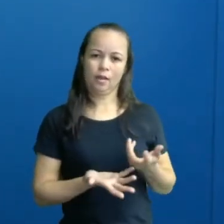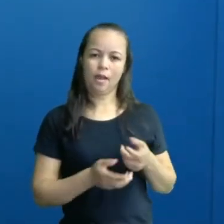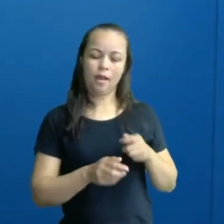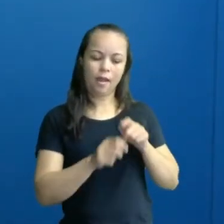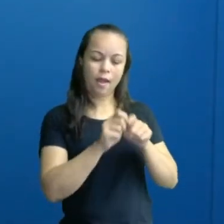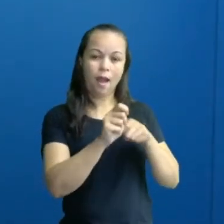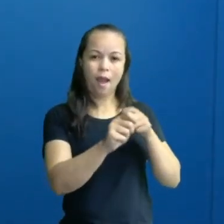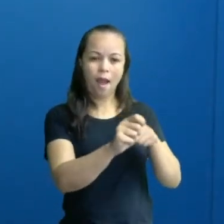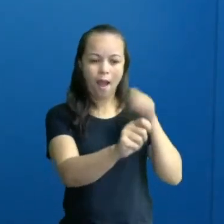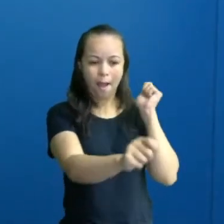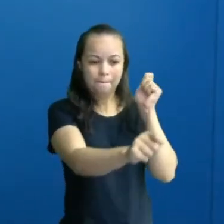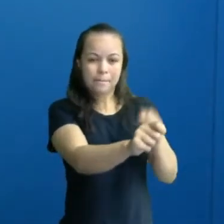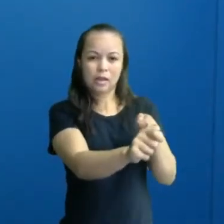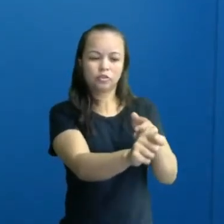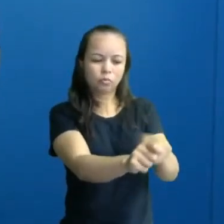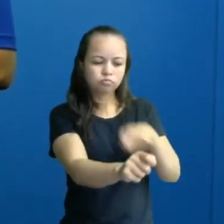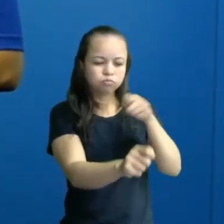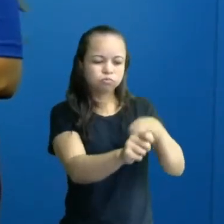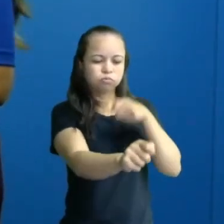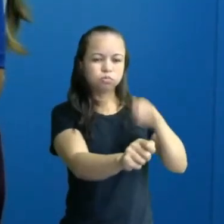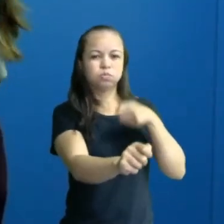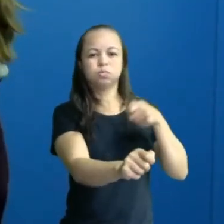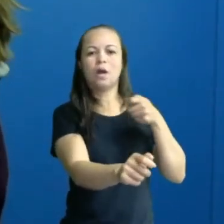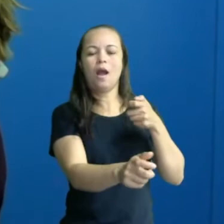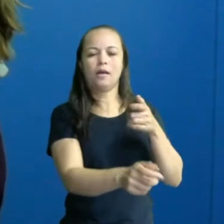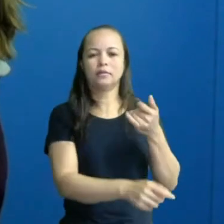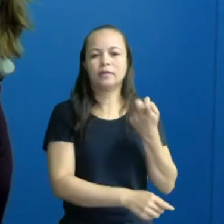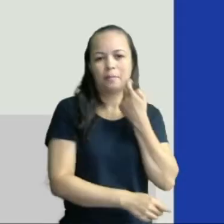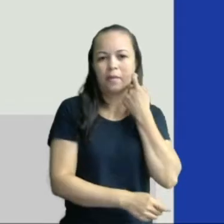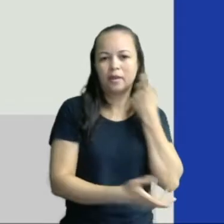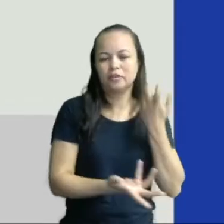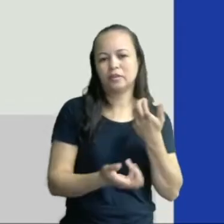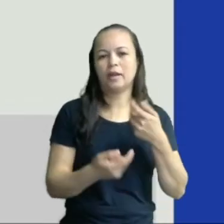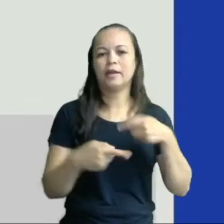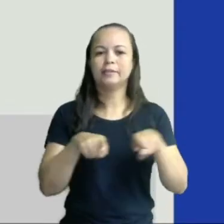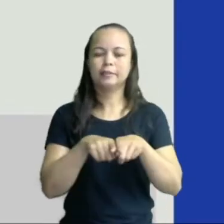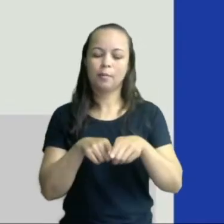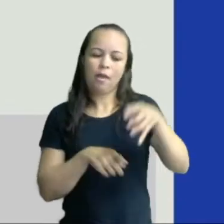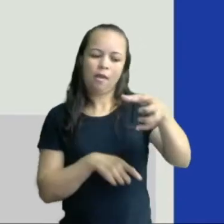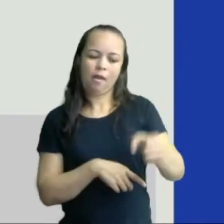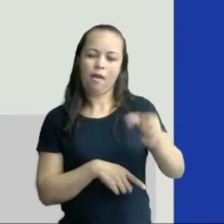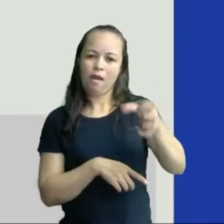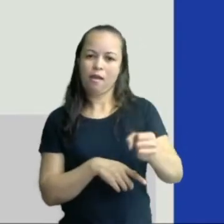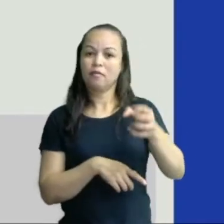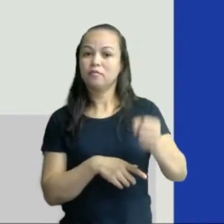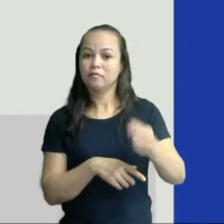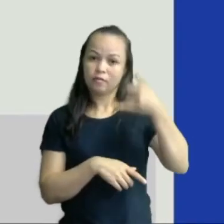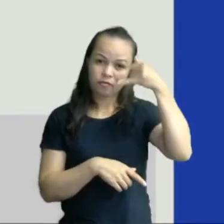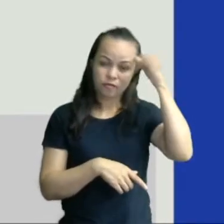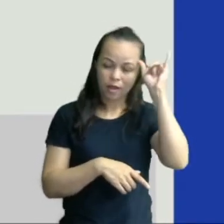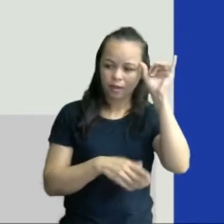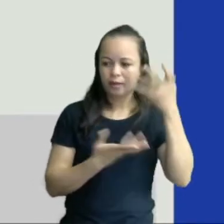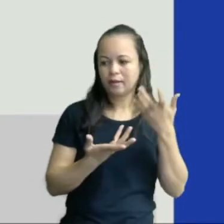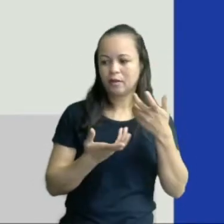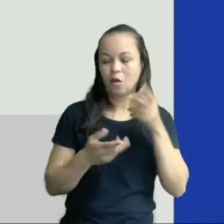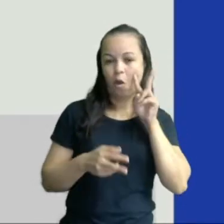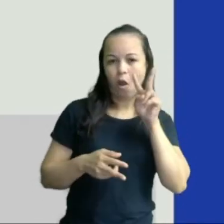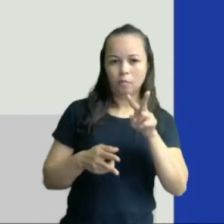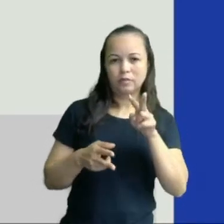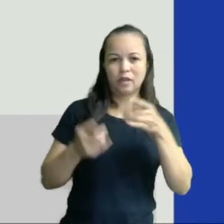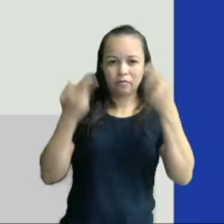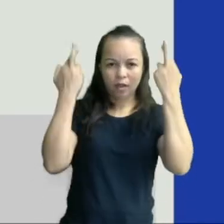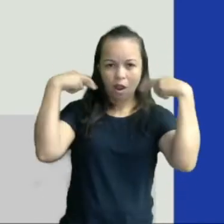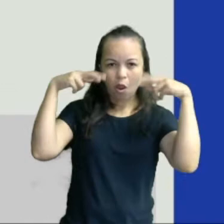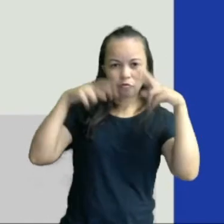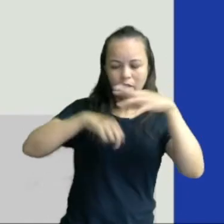da vaca. Trouxe também aqui o exemplo. Olha só, olha as ovelhas. Essa lã que é tirada das ovelhas